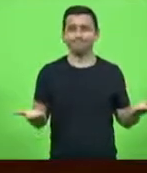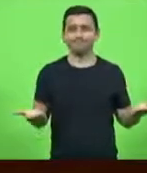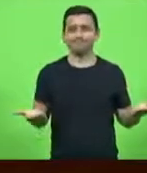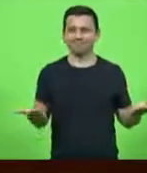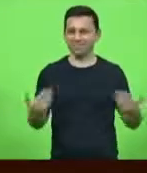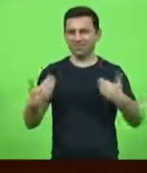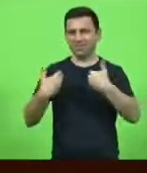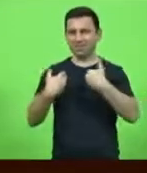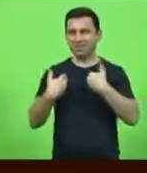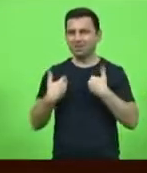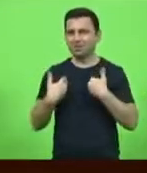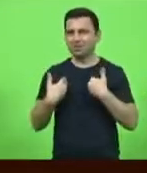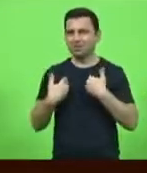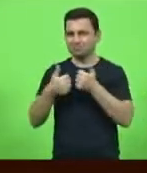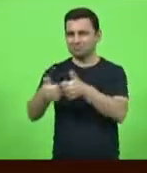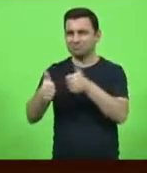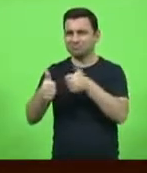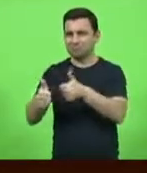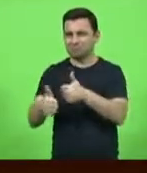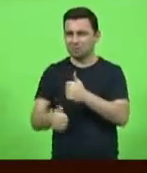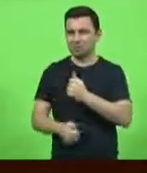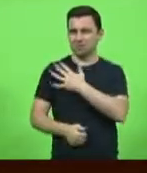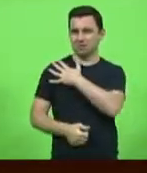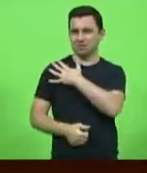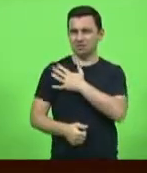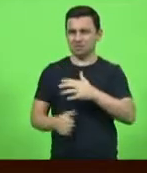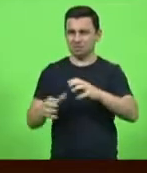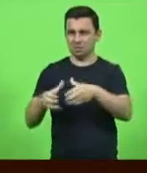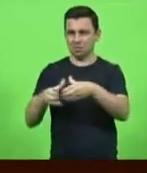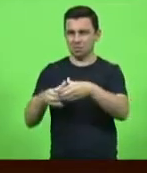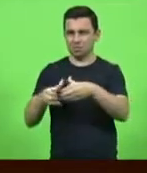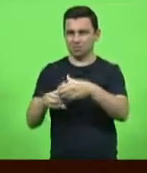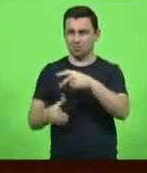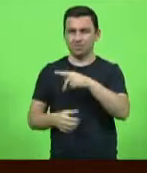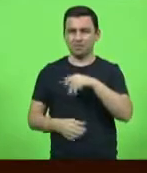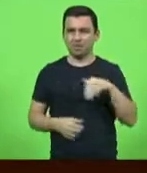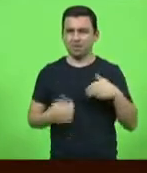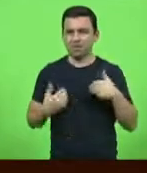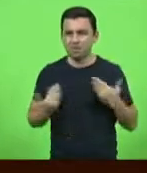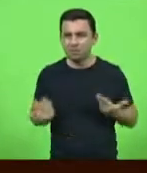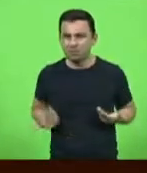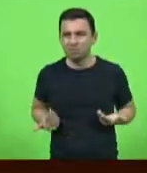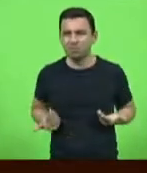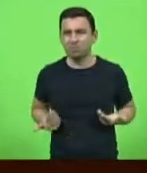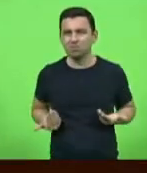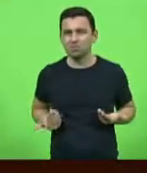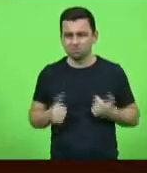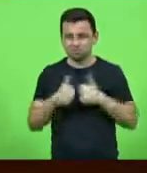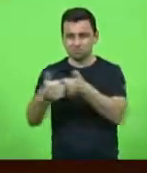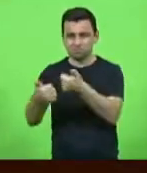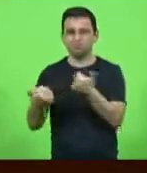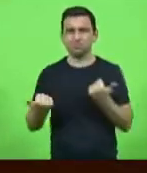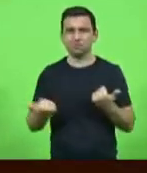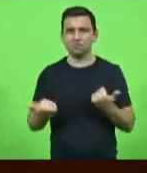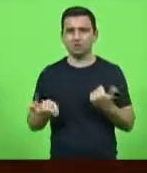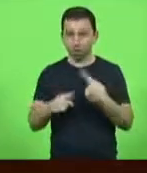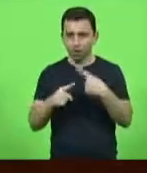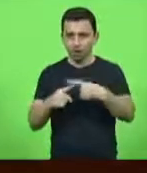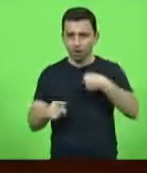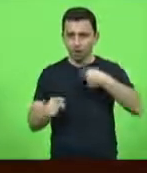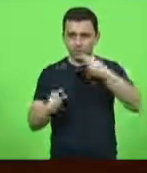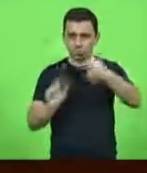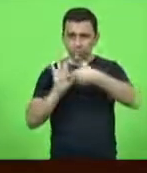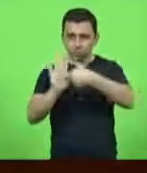para eu te perseguindo comandante-geral da Polícia Militar perseguido por que eu estou denunciando